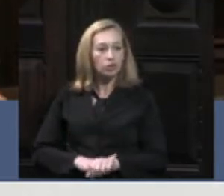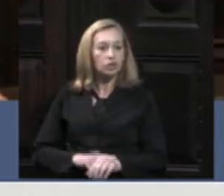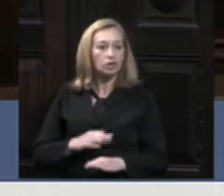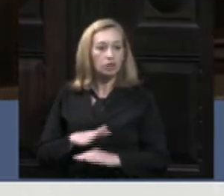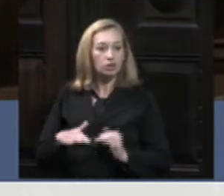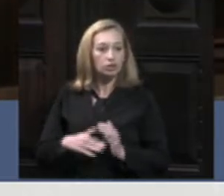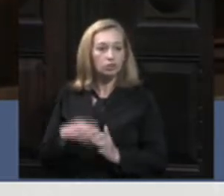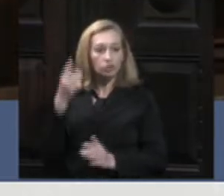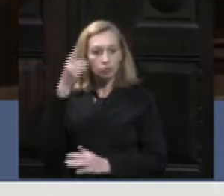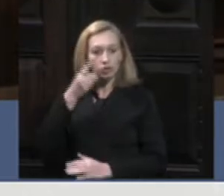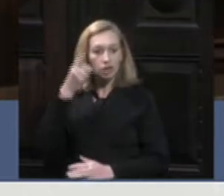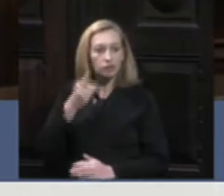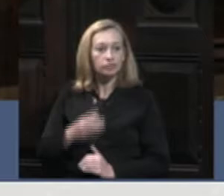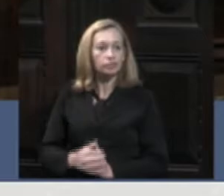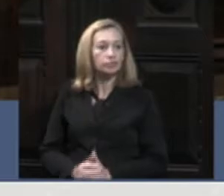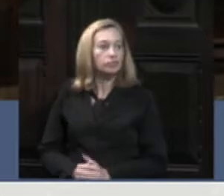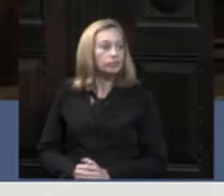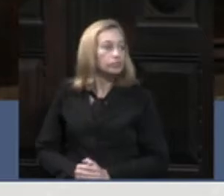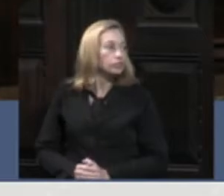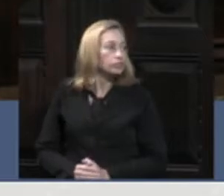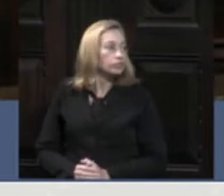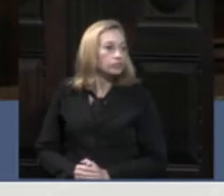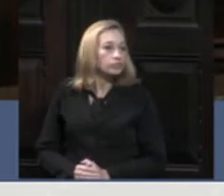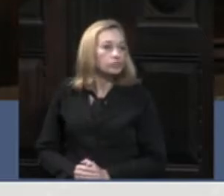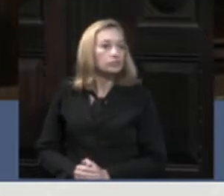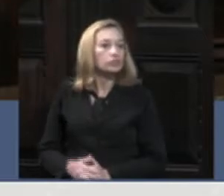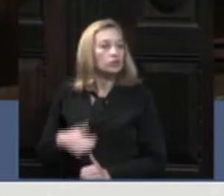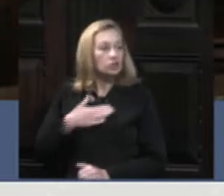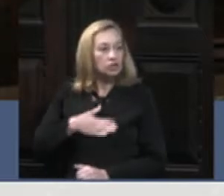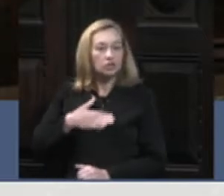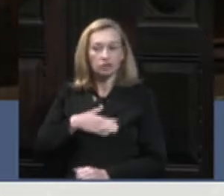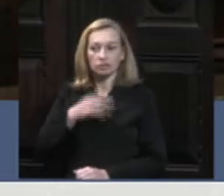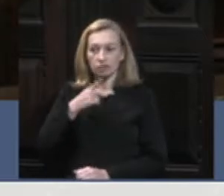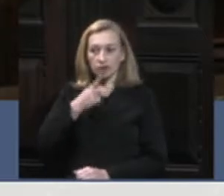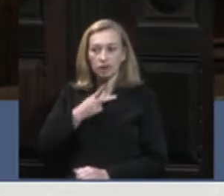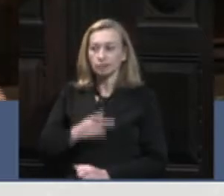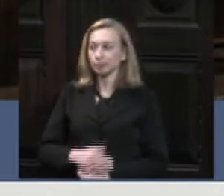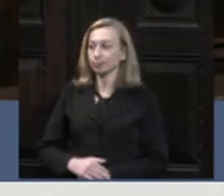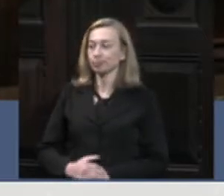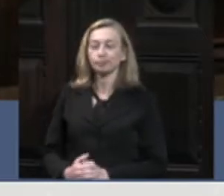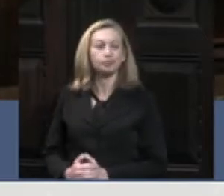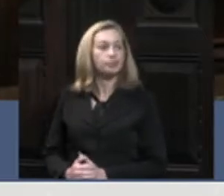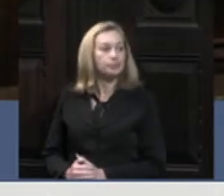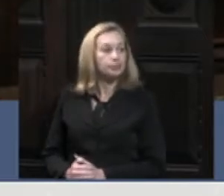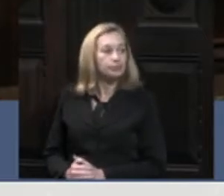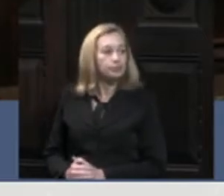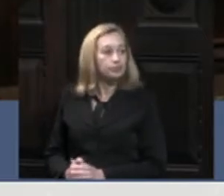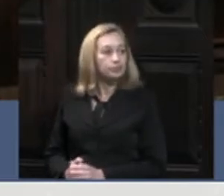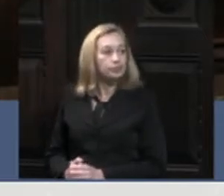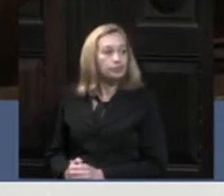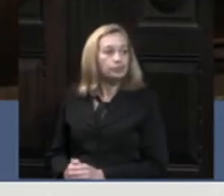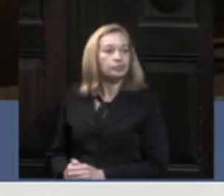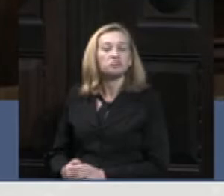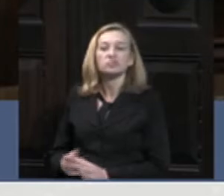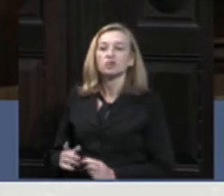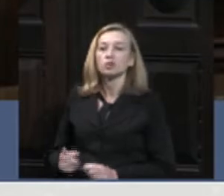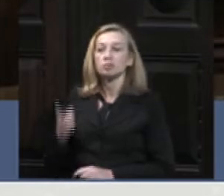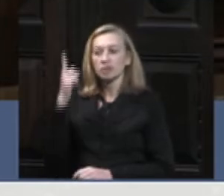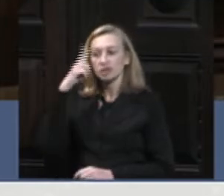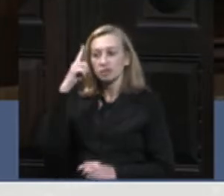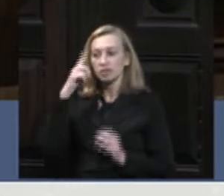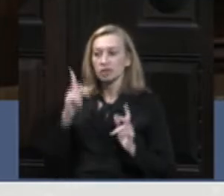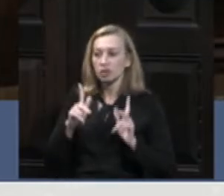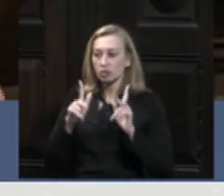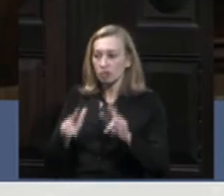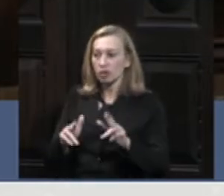deputados. Eu gostaria de dizer que tenho o mesmo pensamento do deputado Luiz